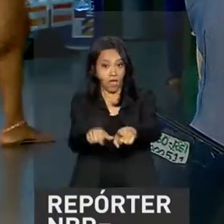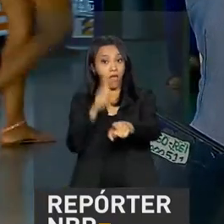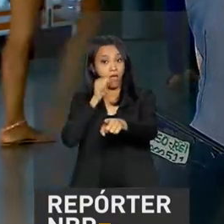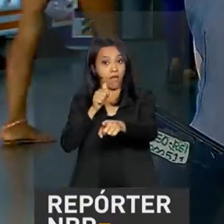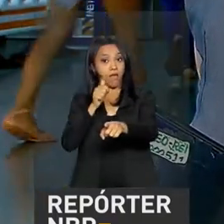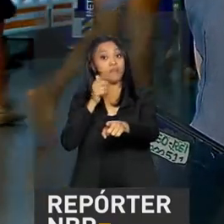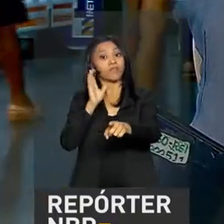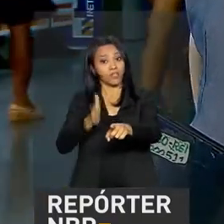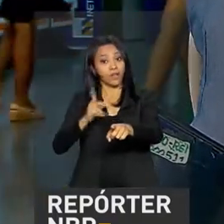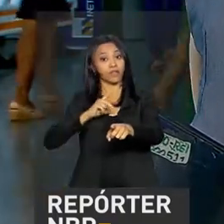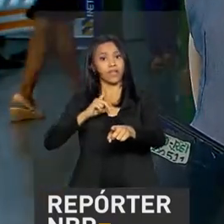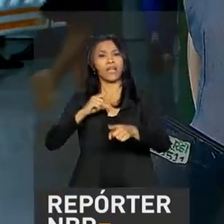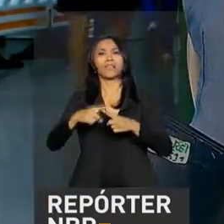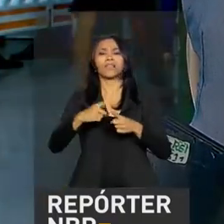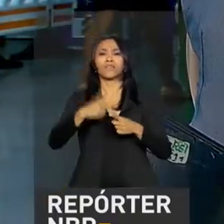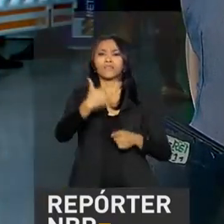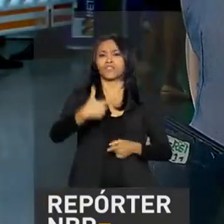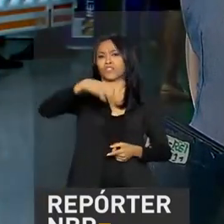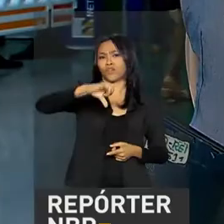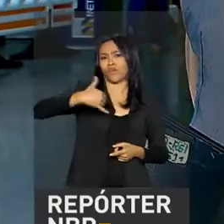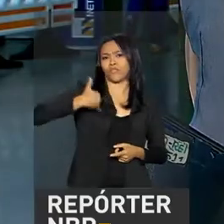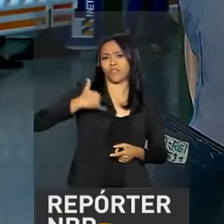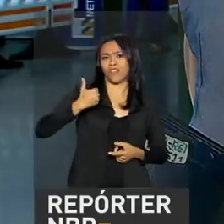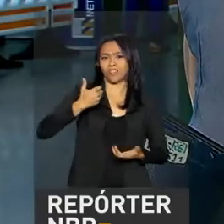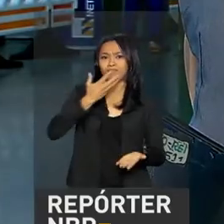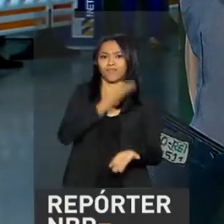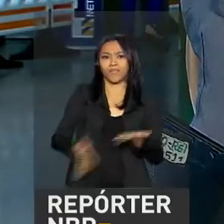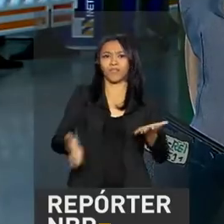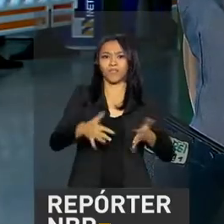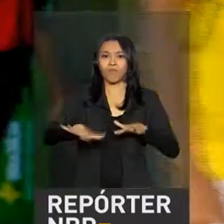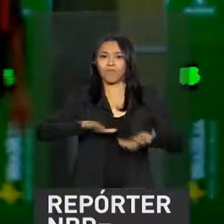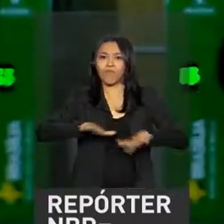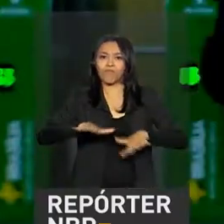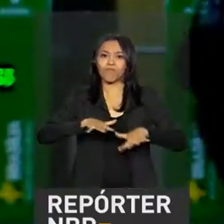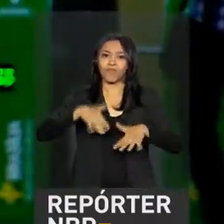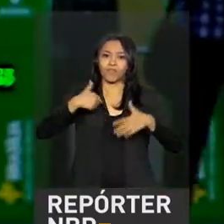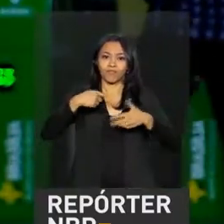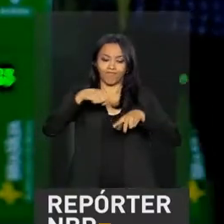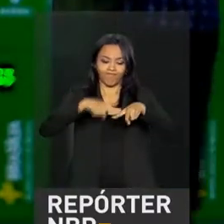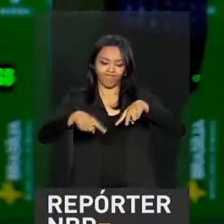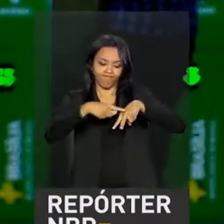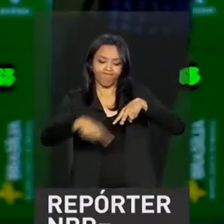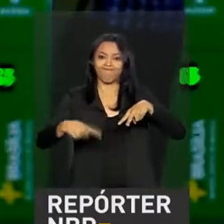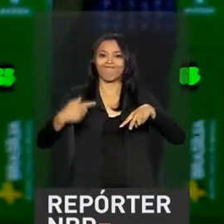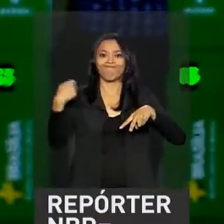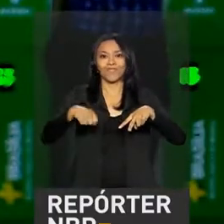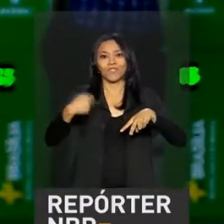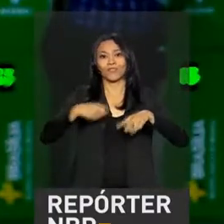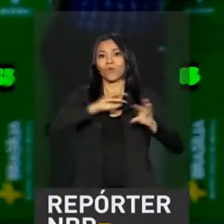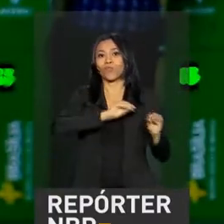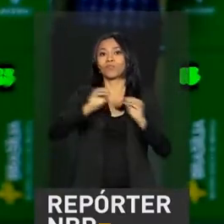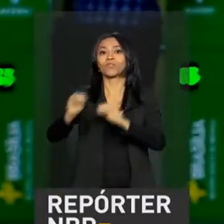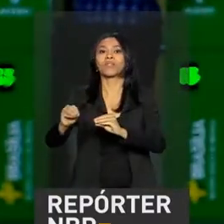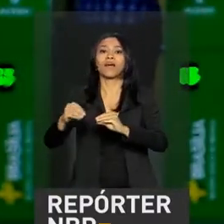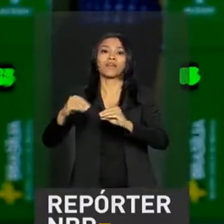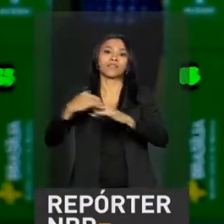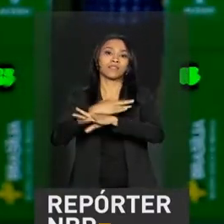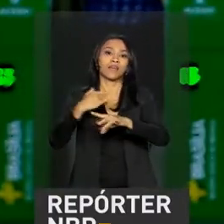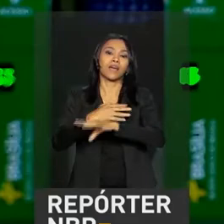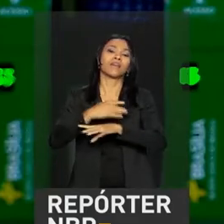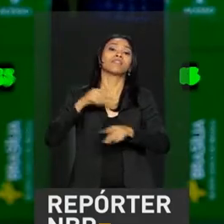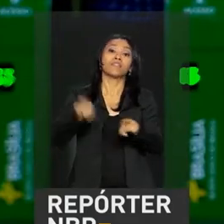anos teve uma isquemia na medula e perdeu o movimento das pernas precisou mudar de cidade de profissão e se